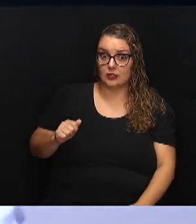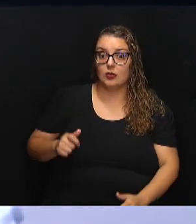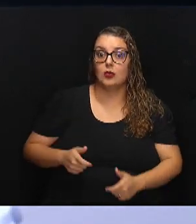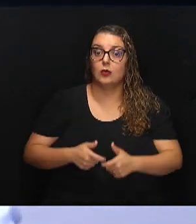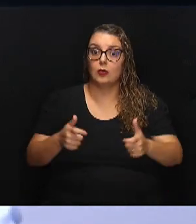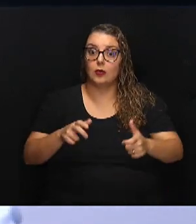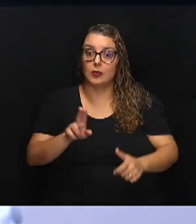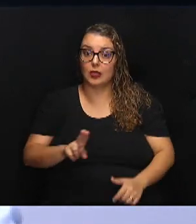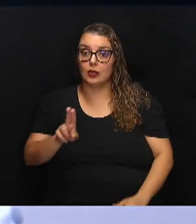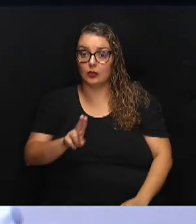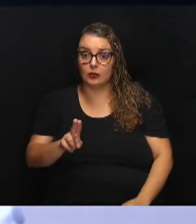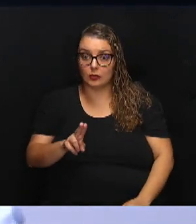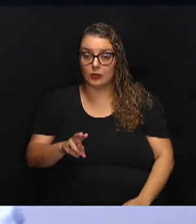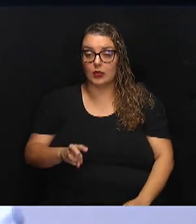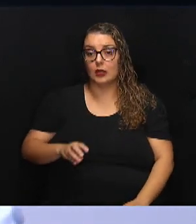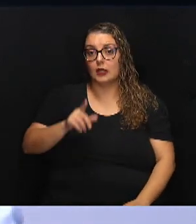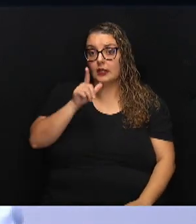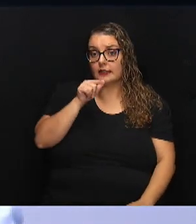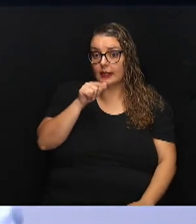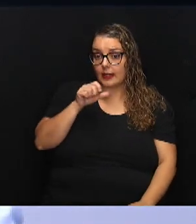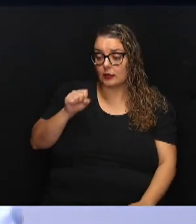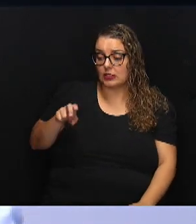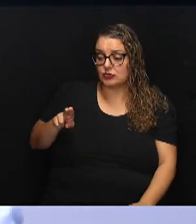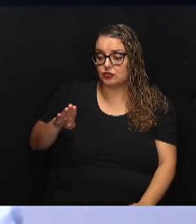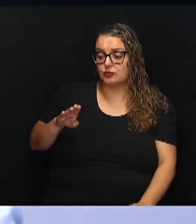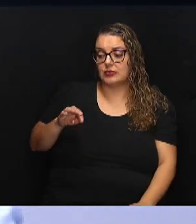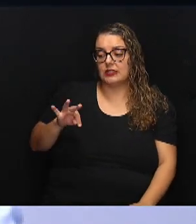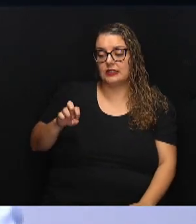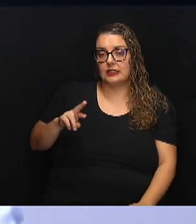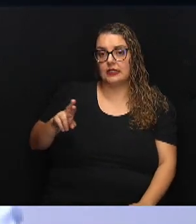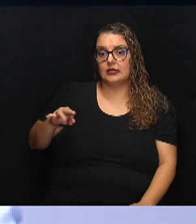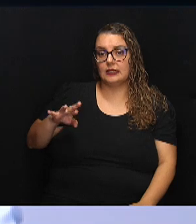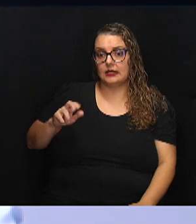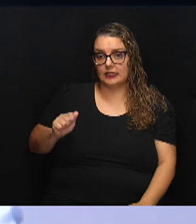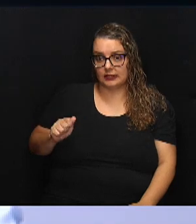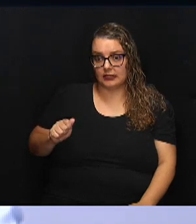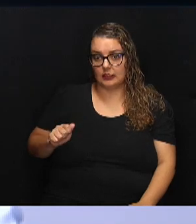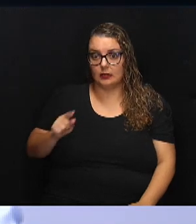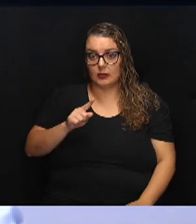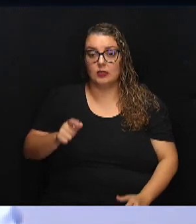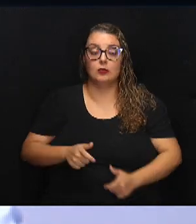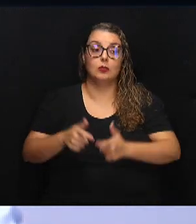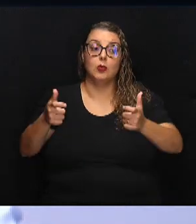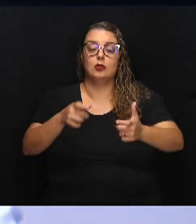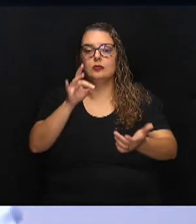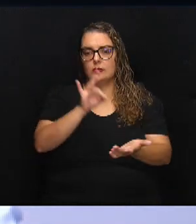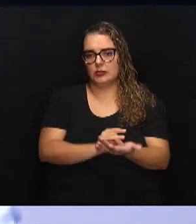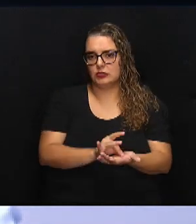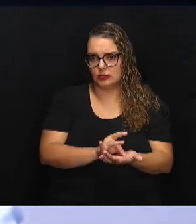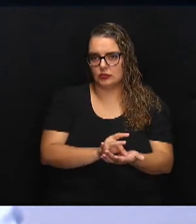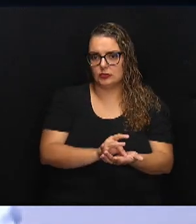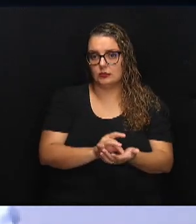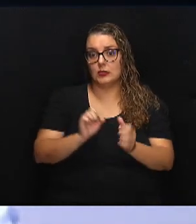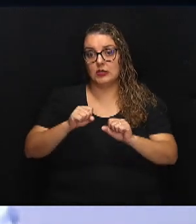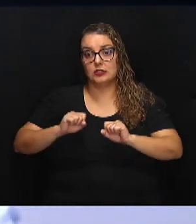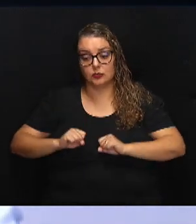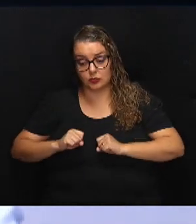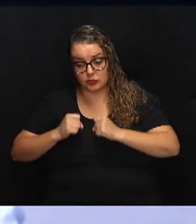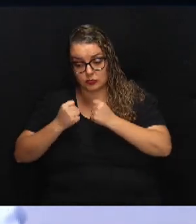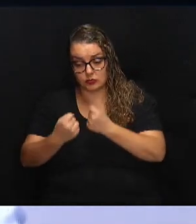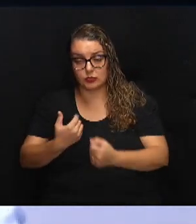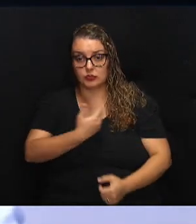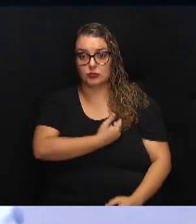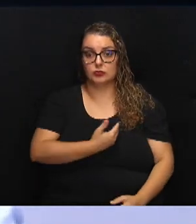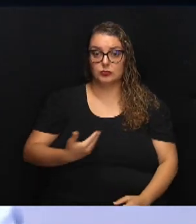uso da água subterrânea, mas isso não está ligado diretamente ao aumento efetivo, e sim de um esforço do governo,